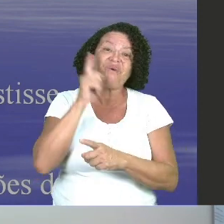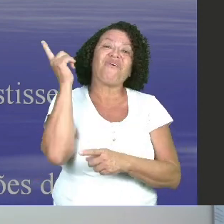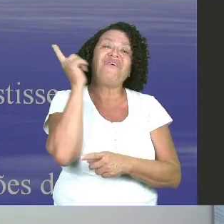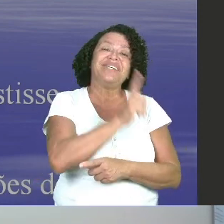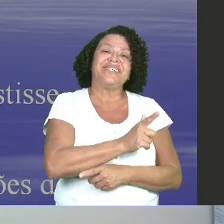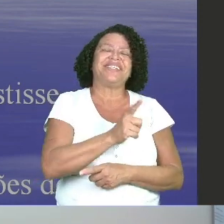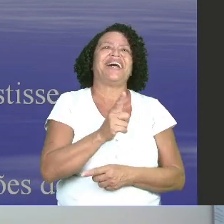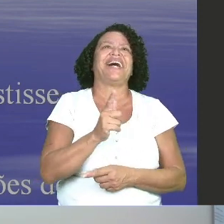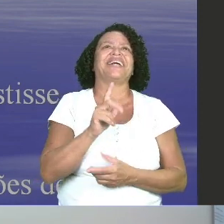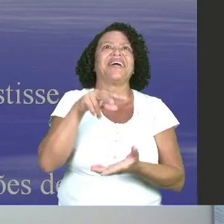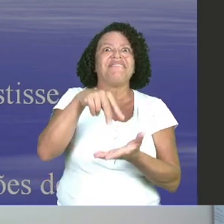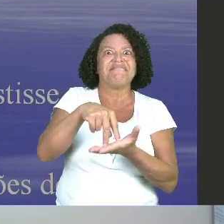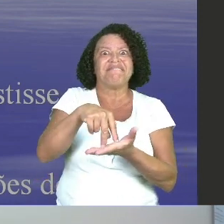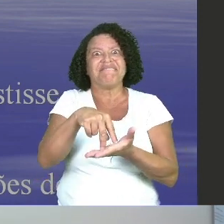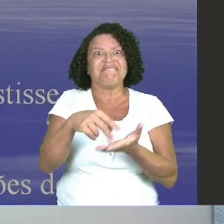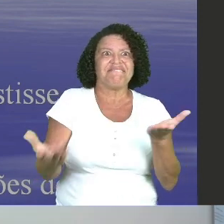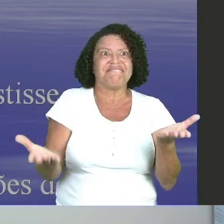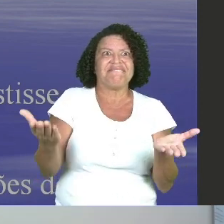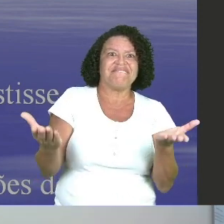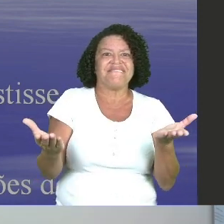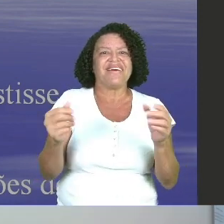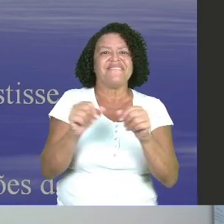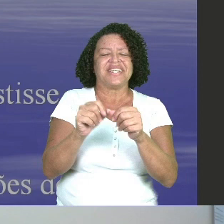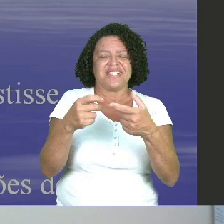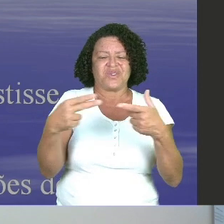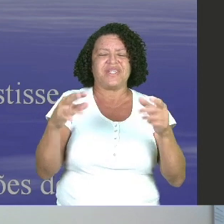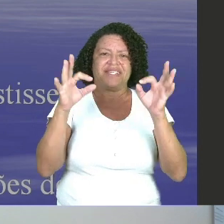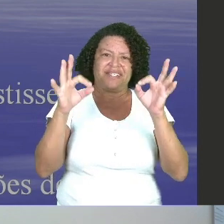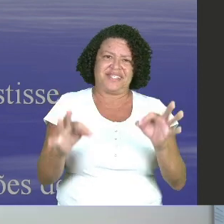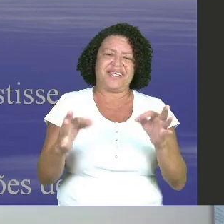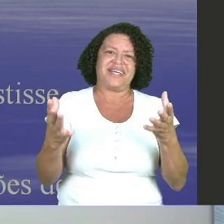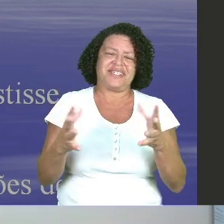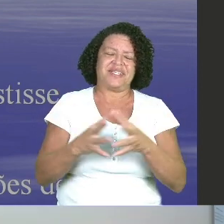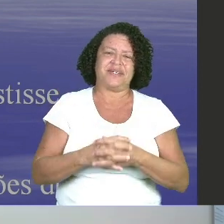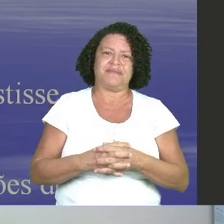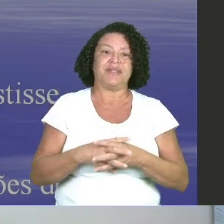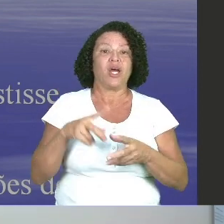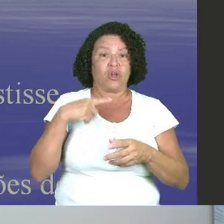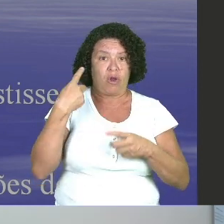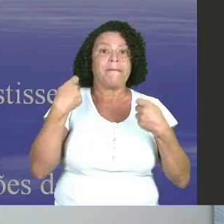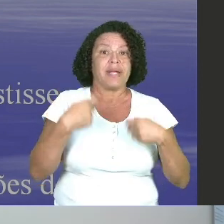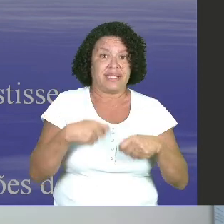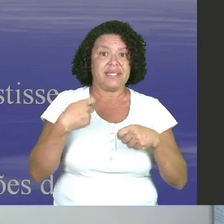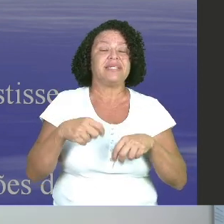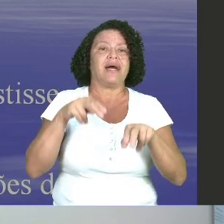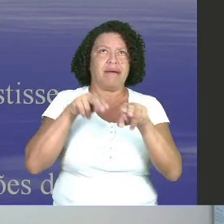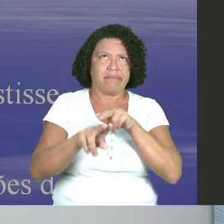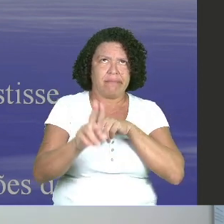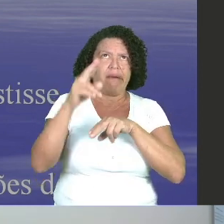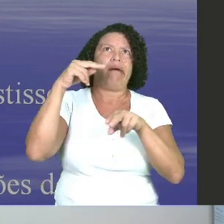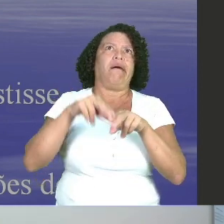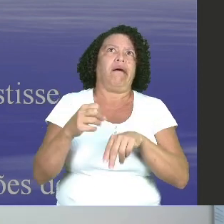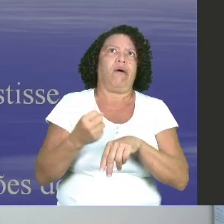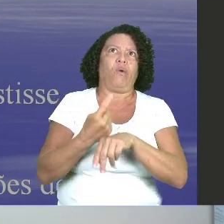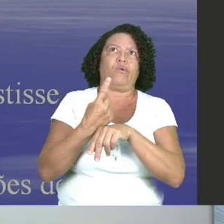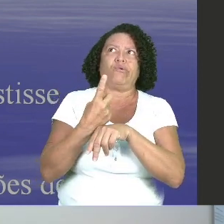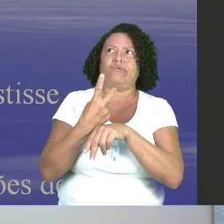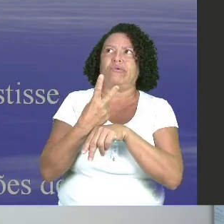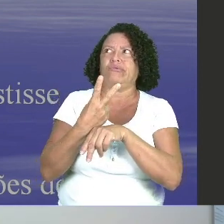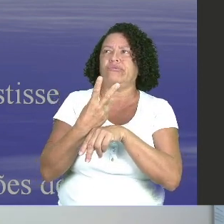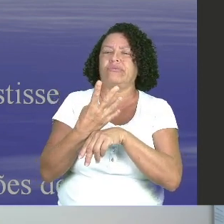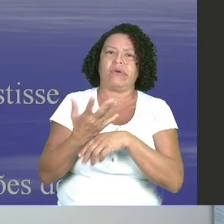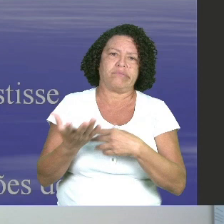nos reequilibrar, não conseguimos fazer as coisas certas e precisamos reencarnar quantas vezes forem